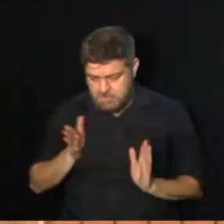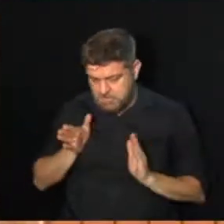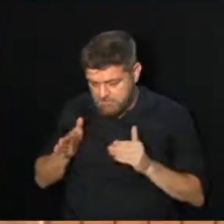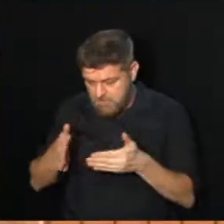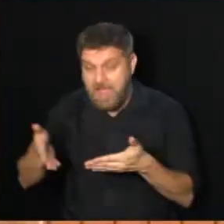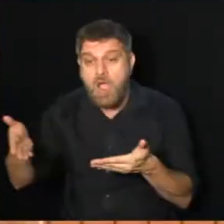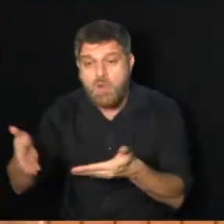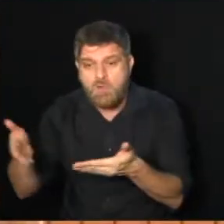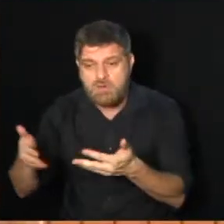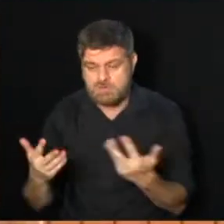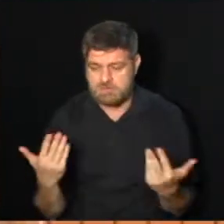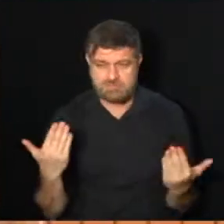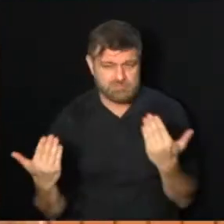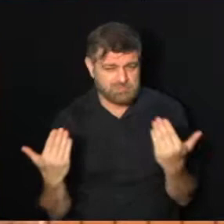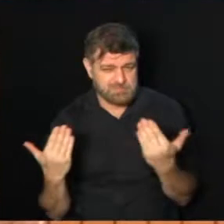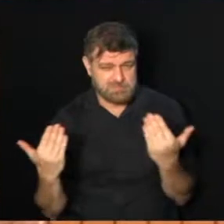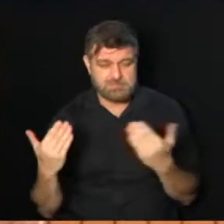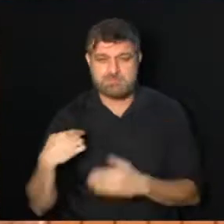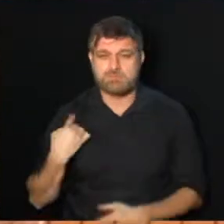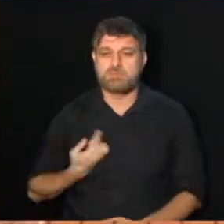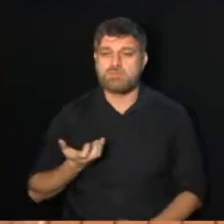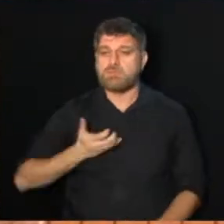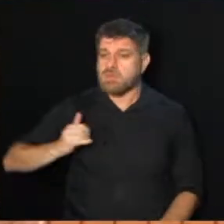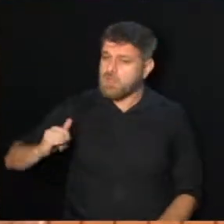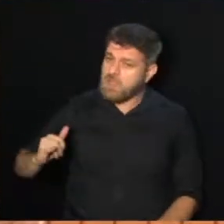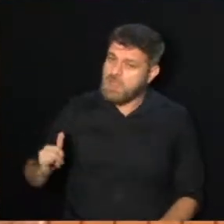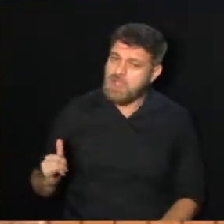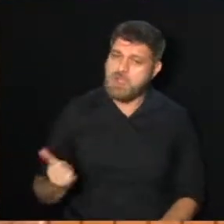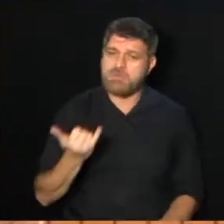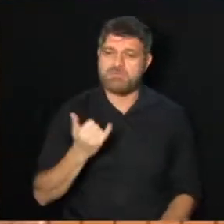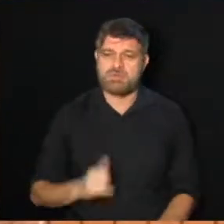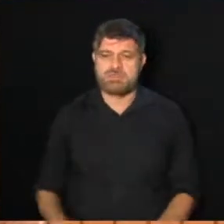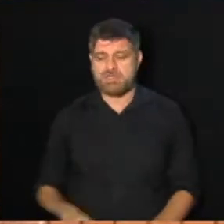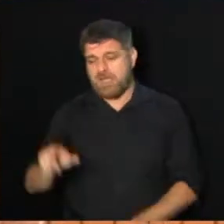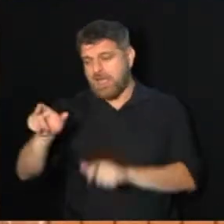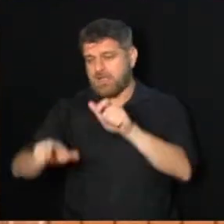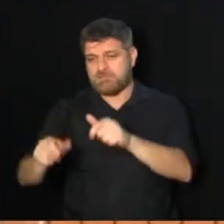hoje. Eu queria cumprimentar o Dr. Rubens, a Thaís,